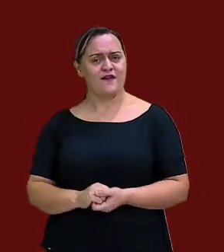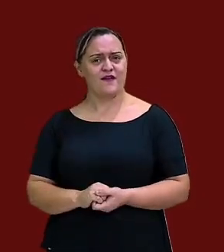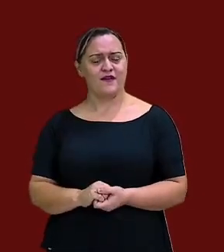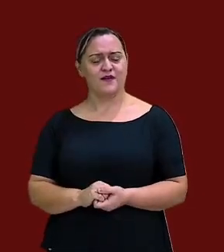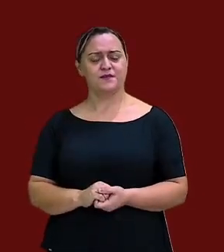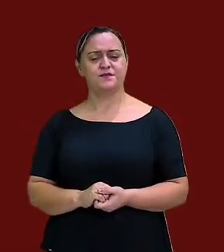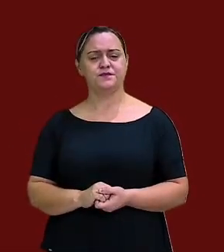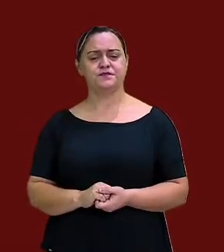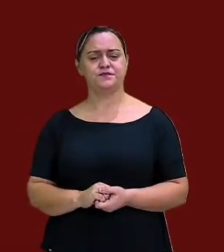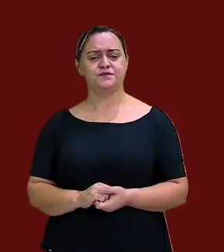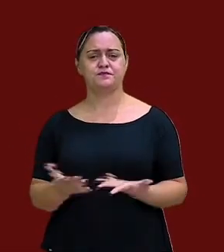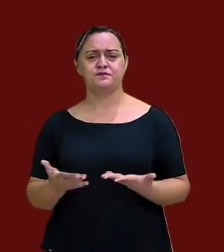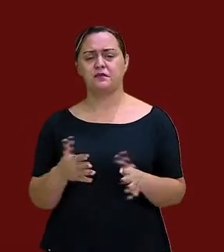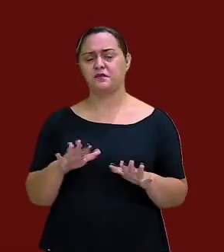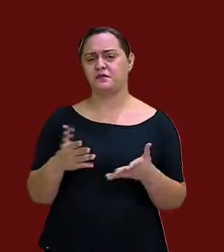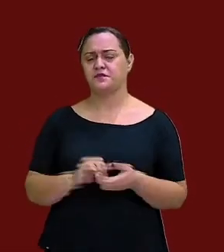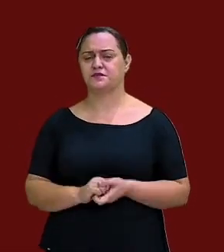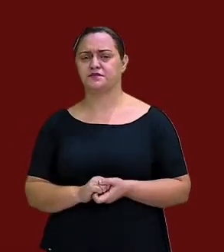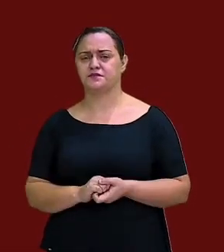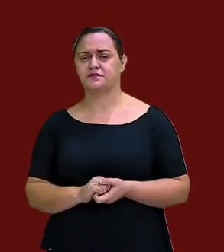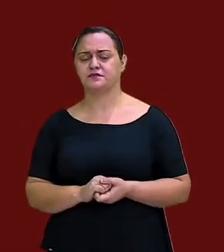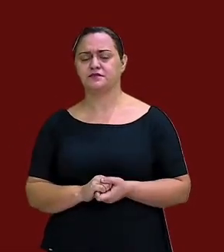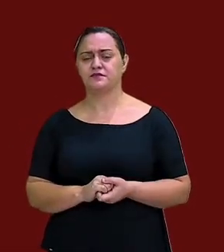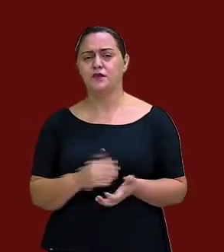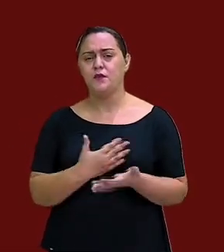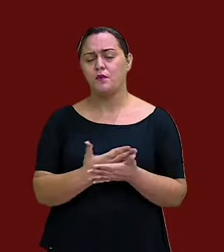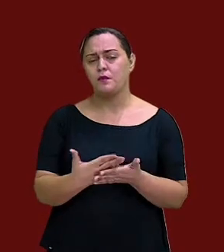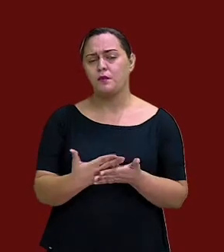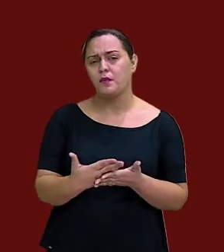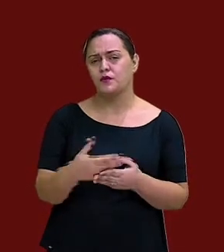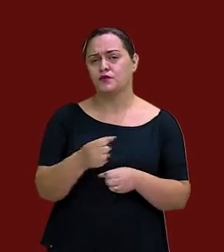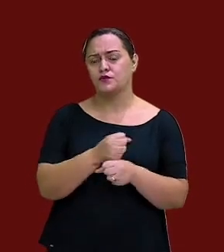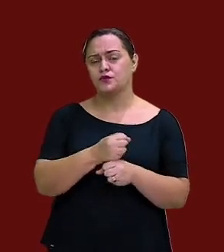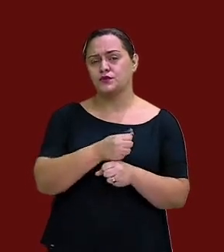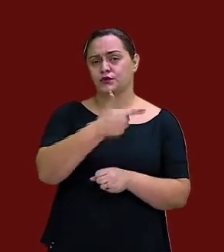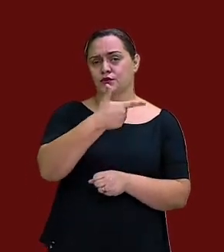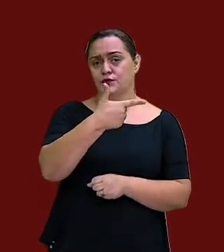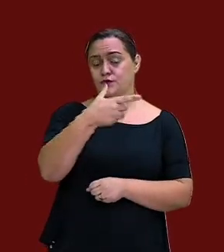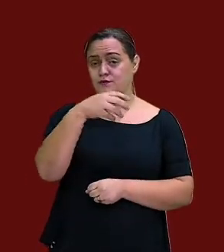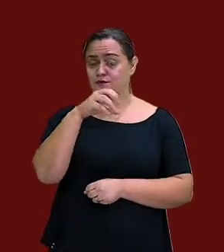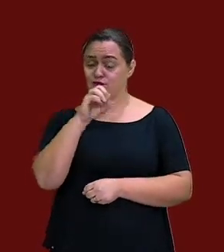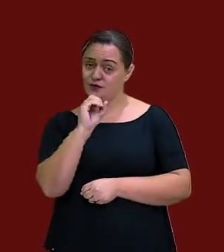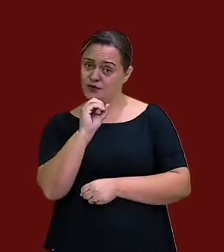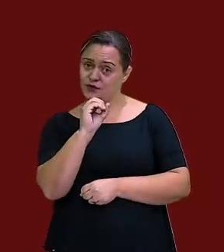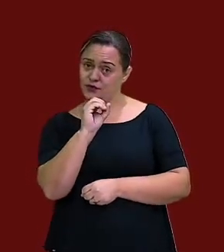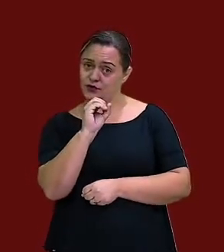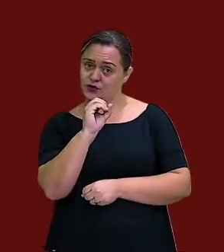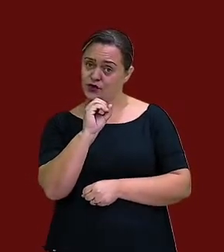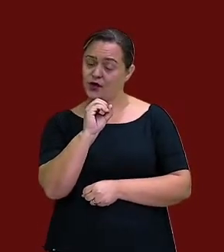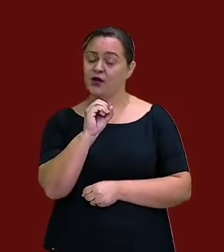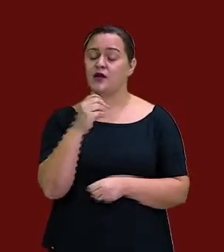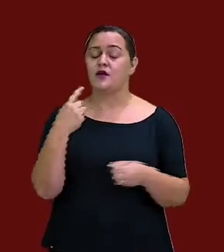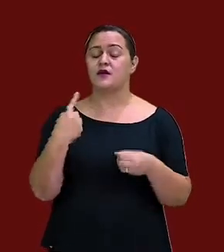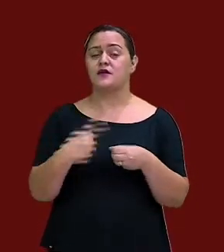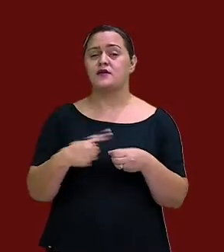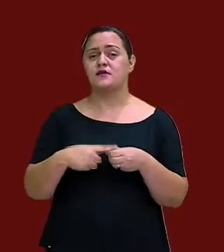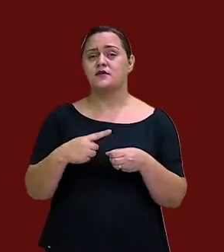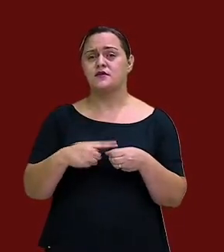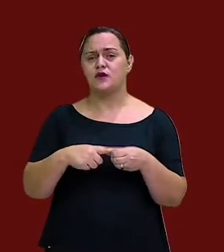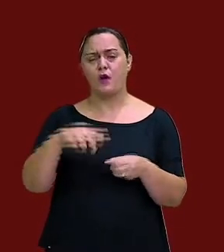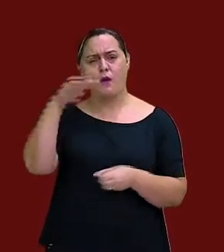assim. No começo dos anos 20, lá em Pouso Alegre, no sul de Minas, Francisco de Almeida